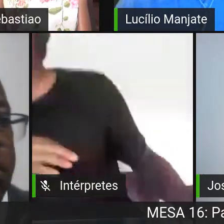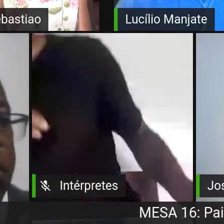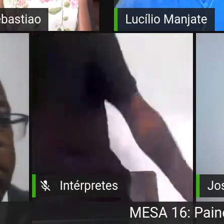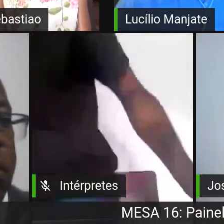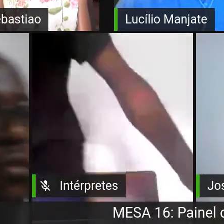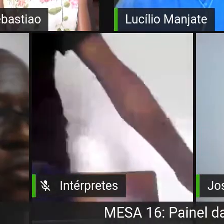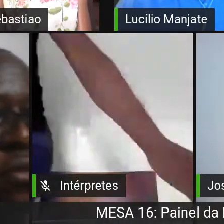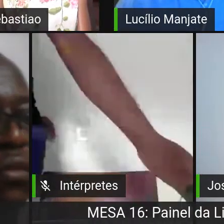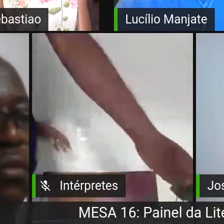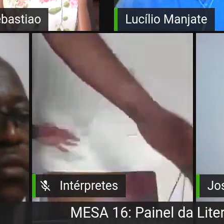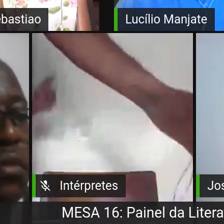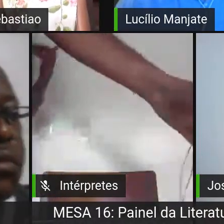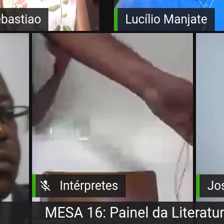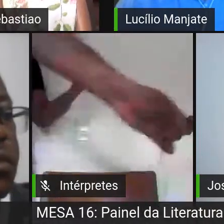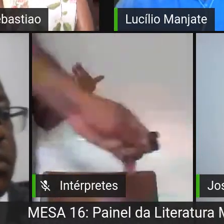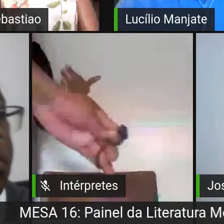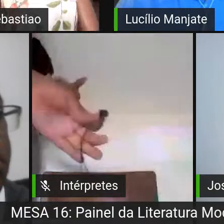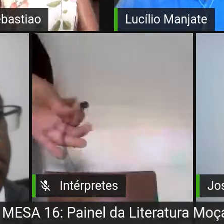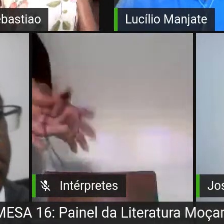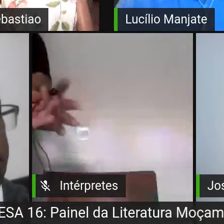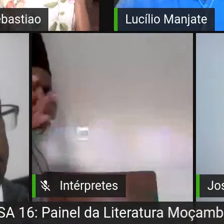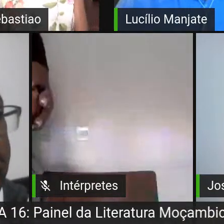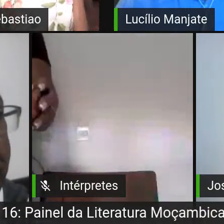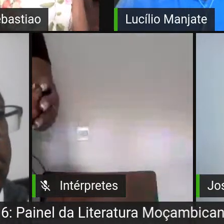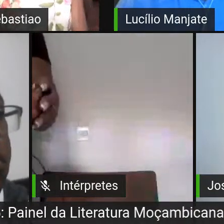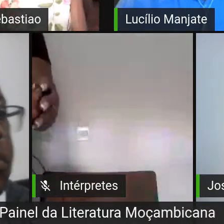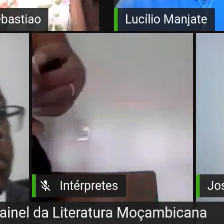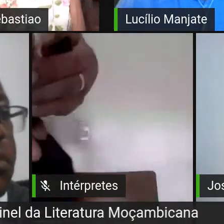paz, entrarmos em conflitos,